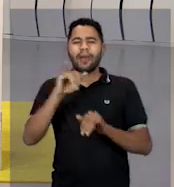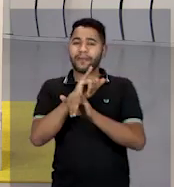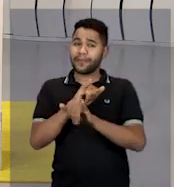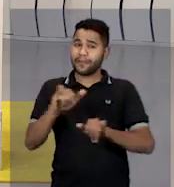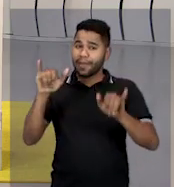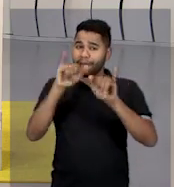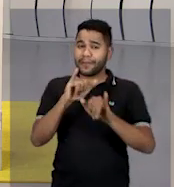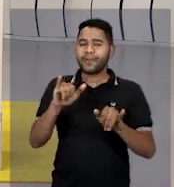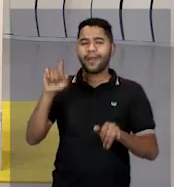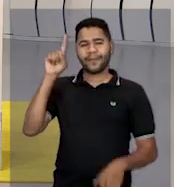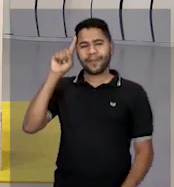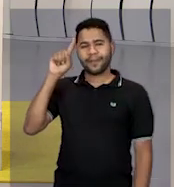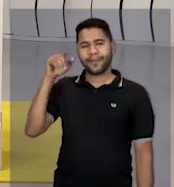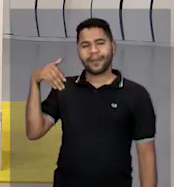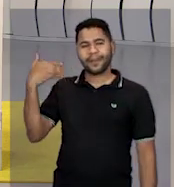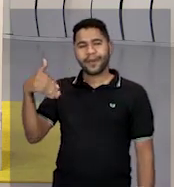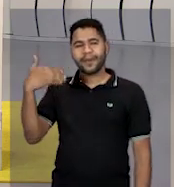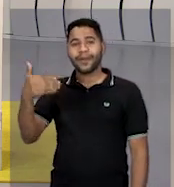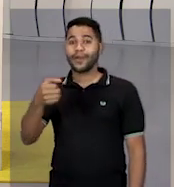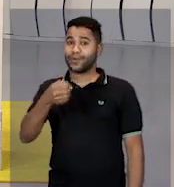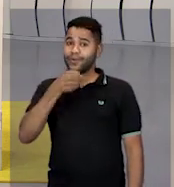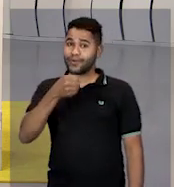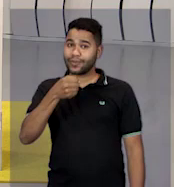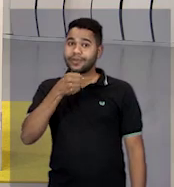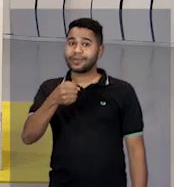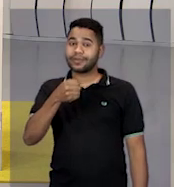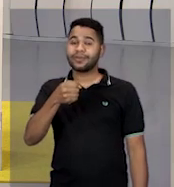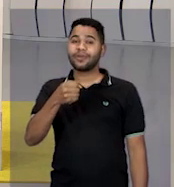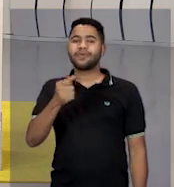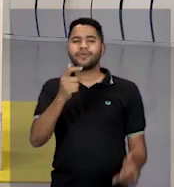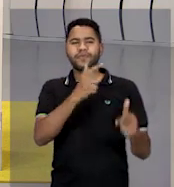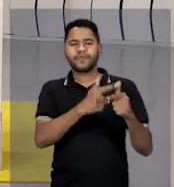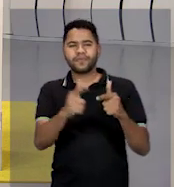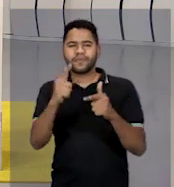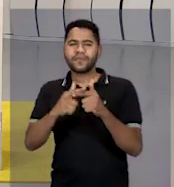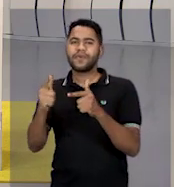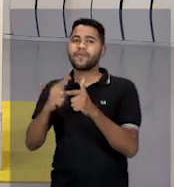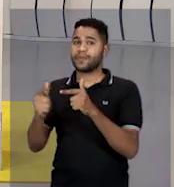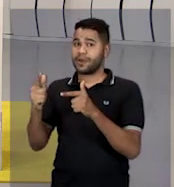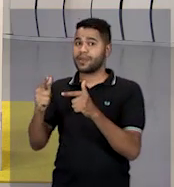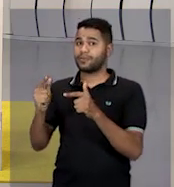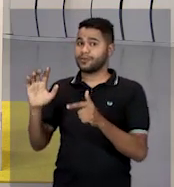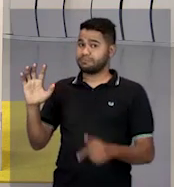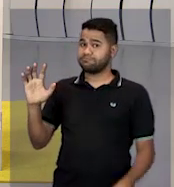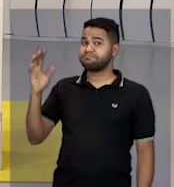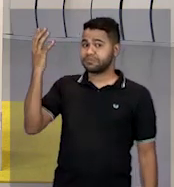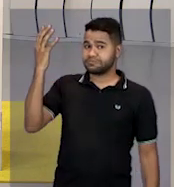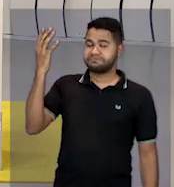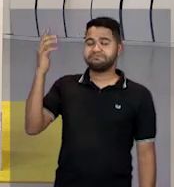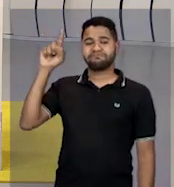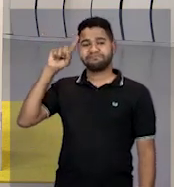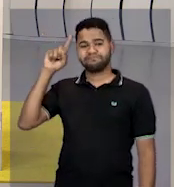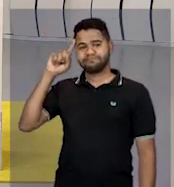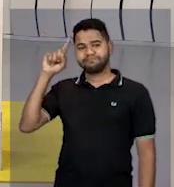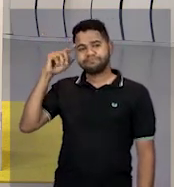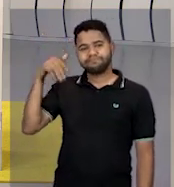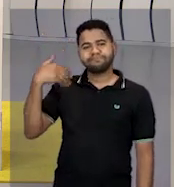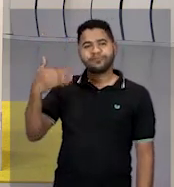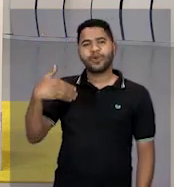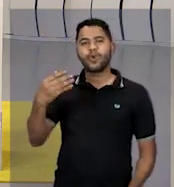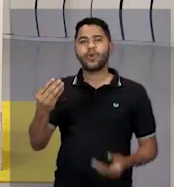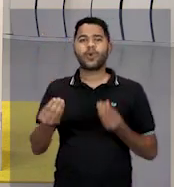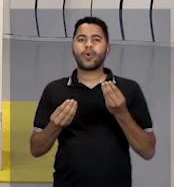notícia, o dia a dia do jornalista, né? Os problemas que são enfrentados no dia a dia, como